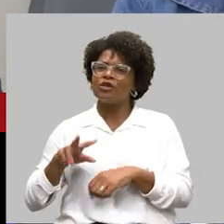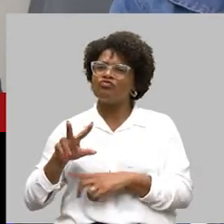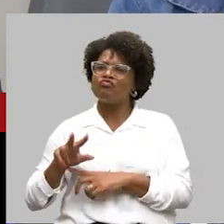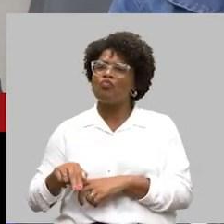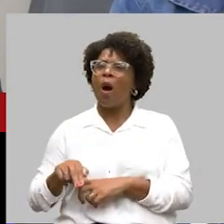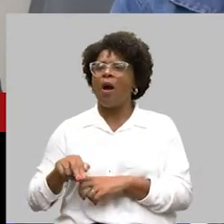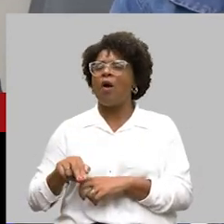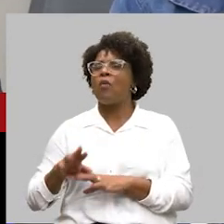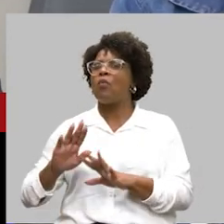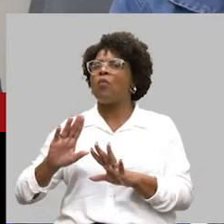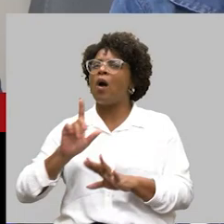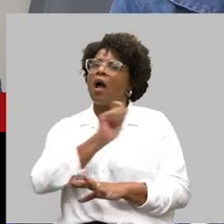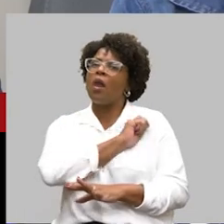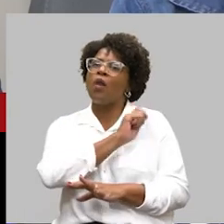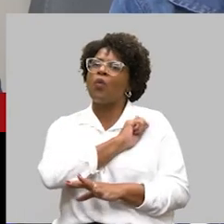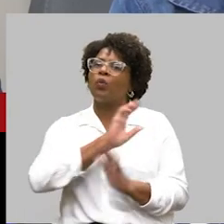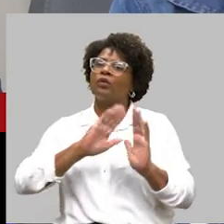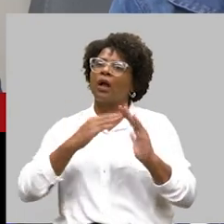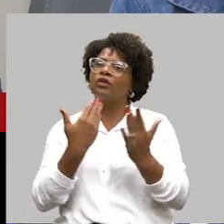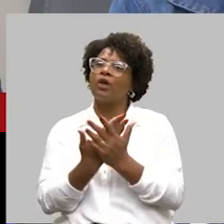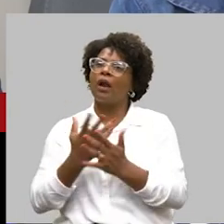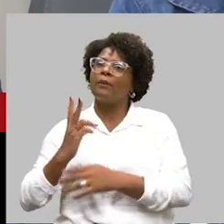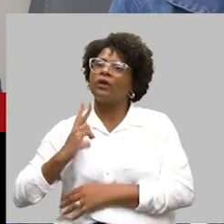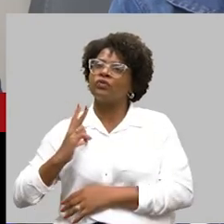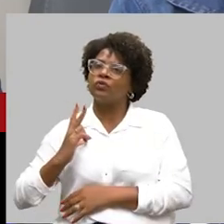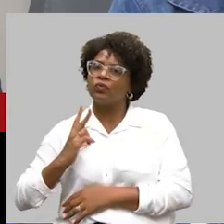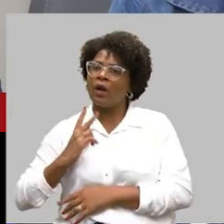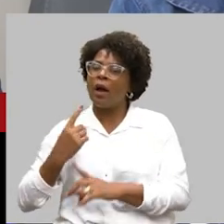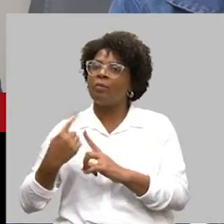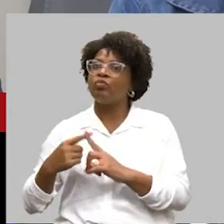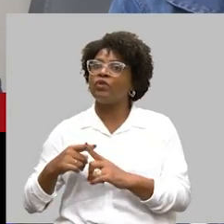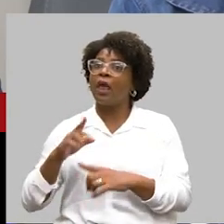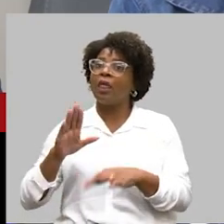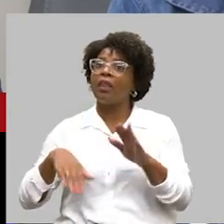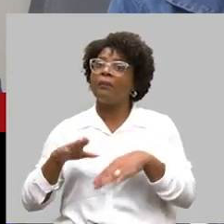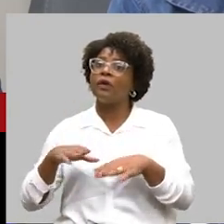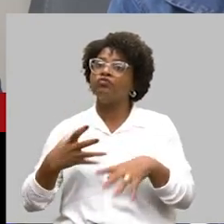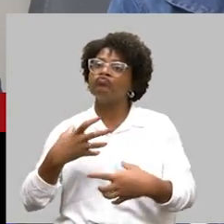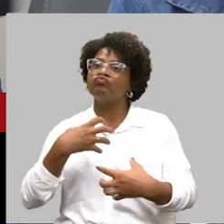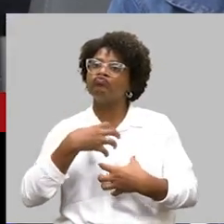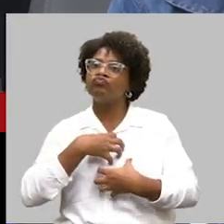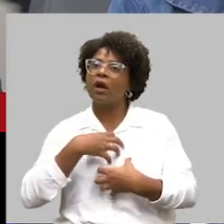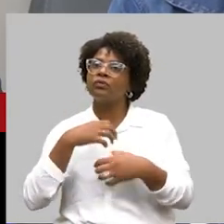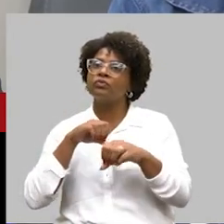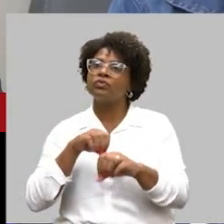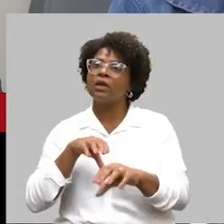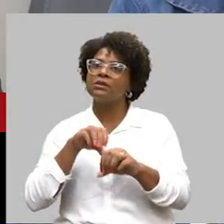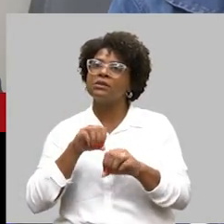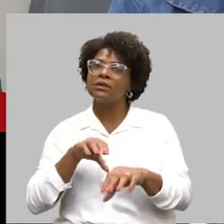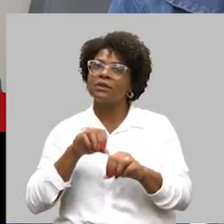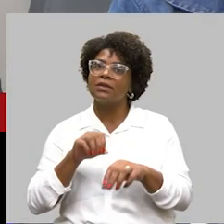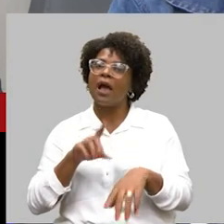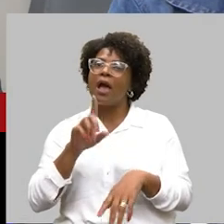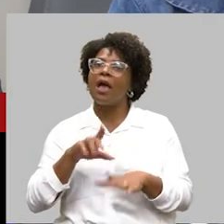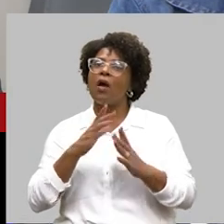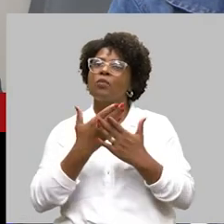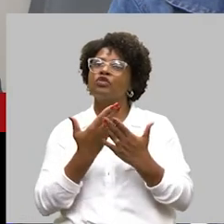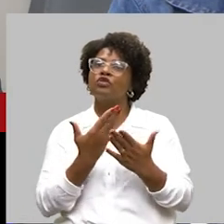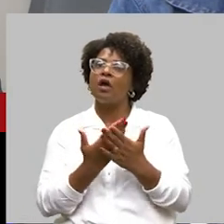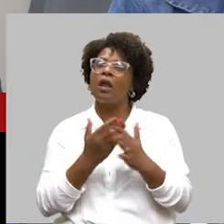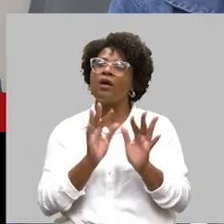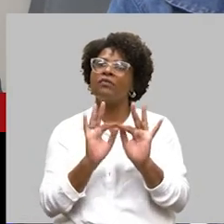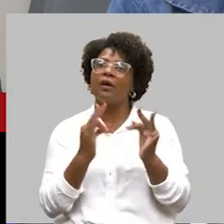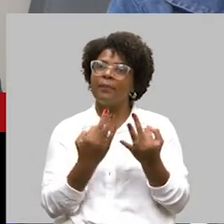escola particular porque isso vai muito mais do ensino vai como diz o próprio nome a gente é uma escola família e